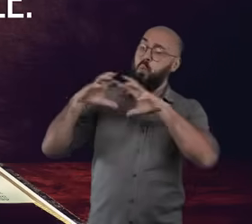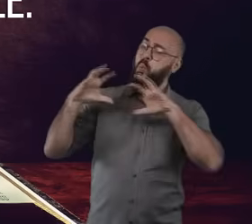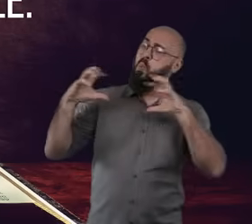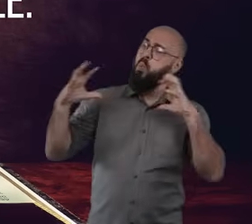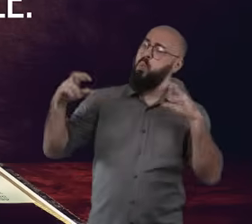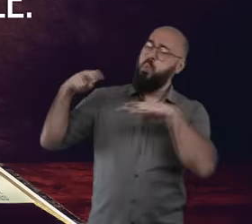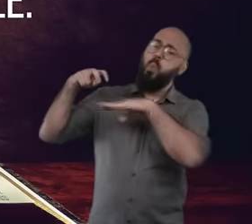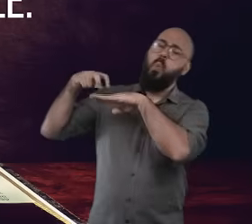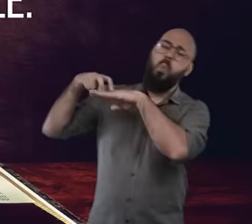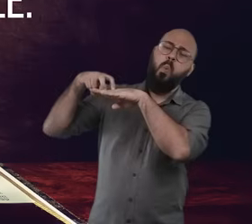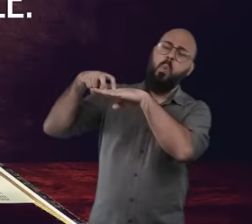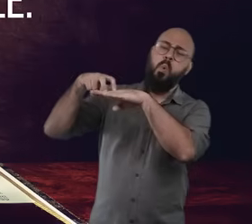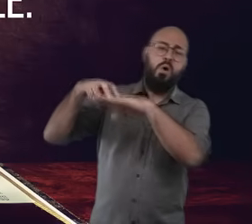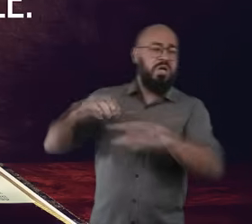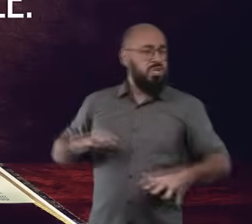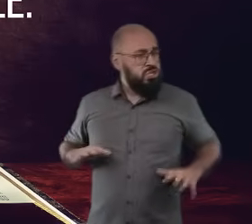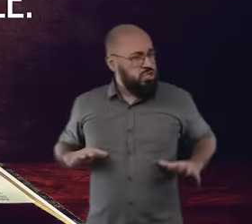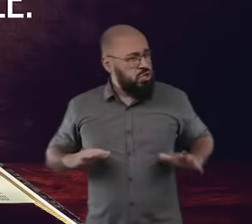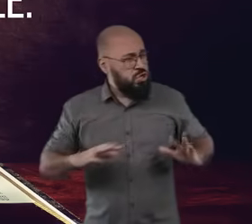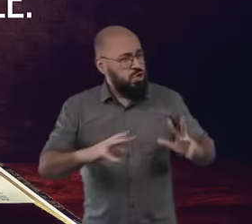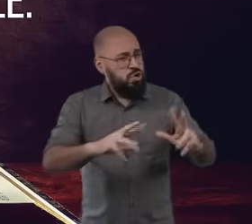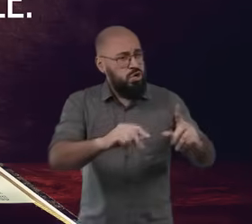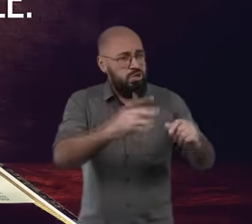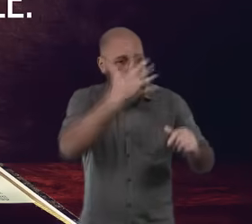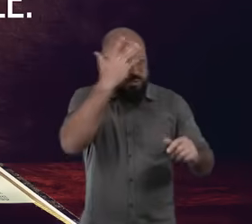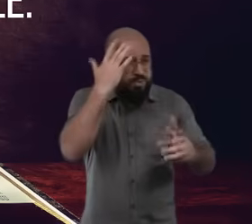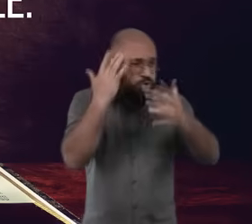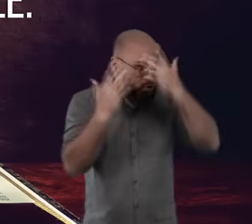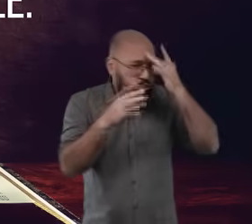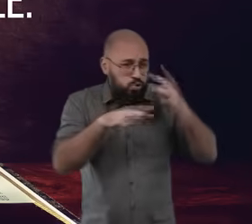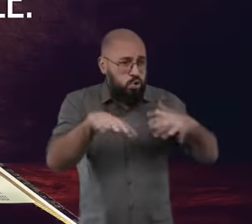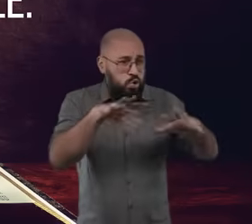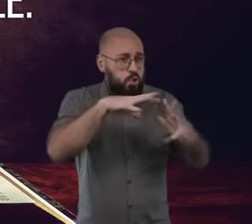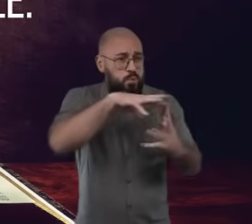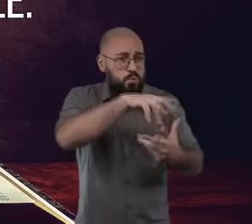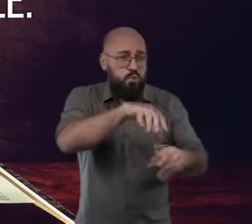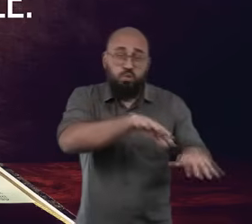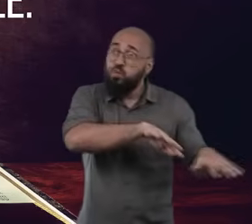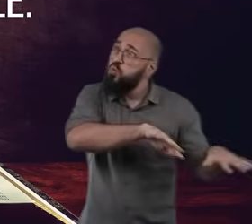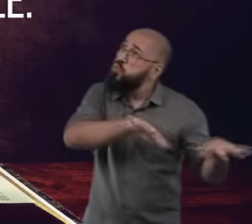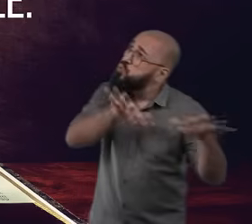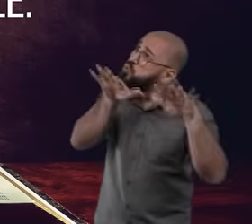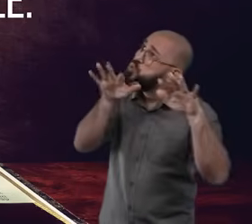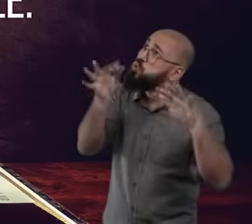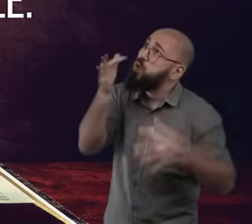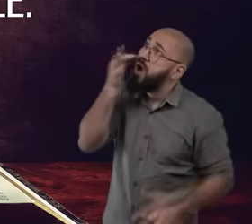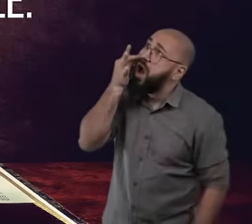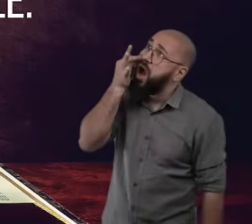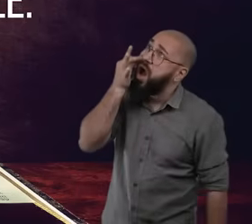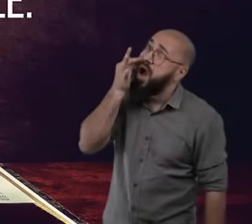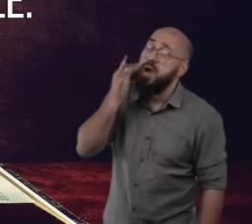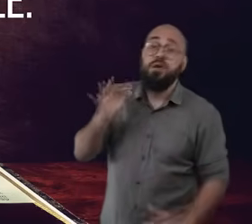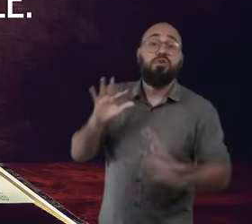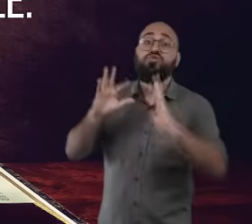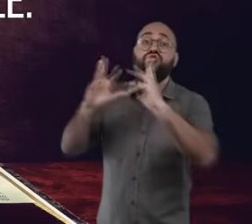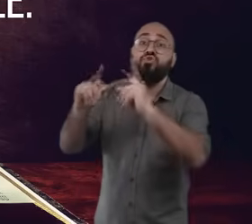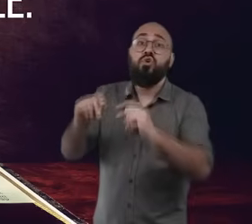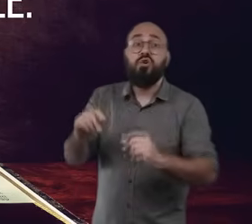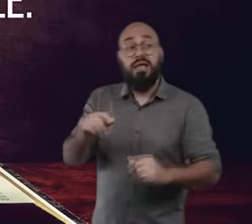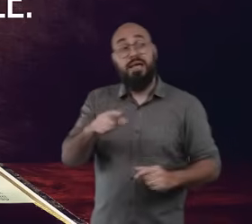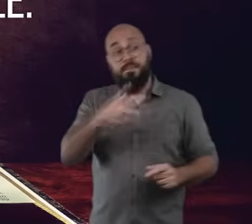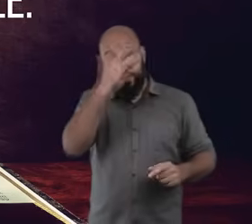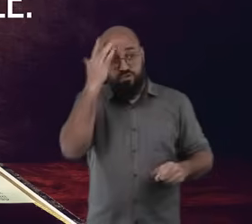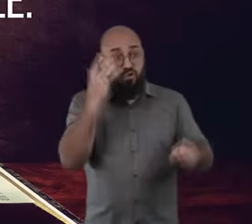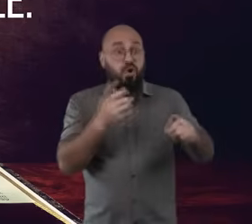o verá, até mesmo aqueles que o traspassaram, e todas as tribos da terra se lamentarão por